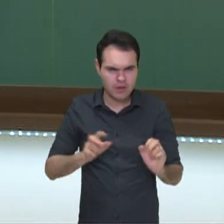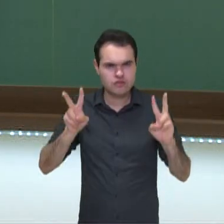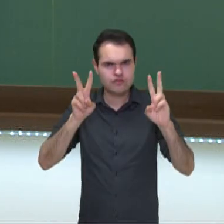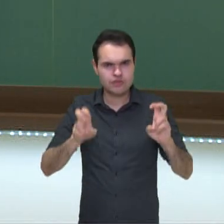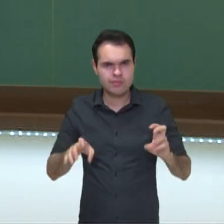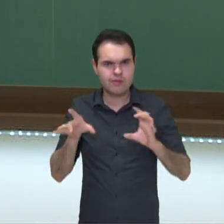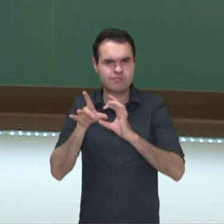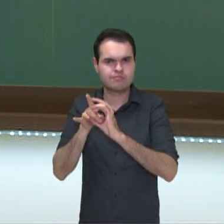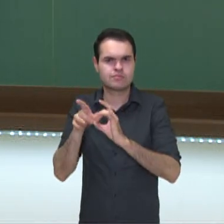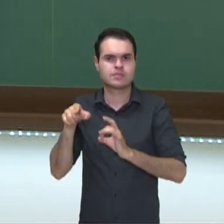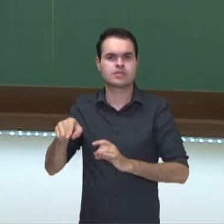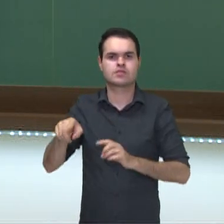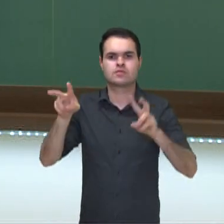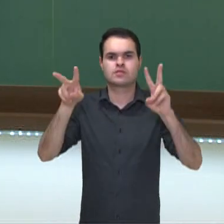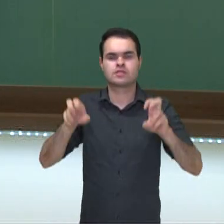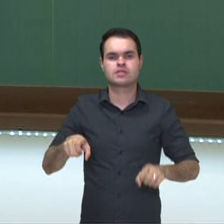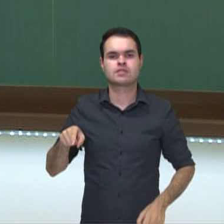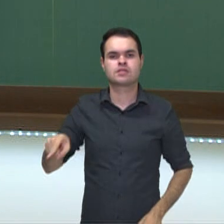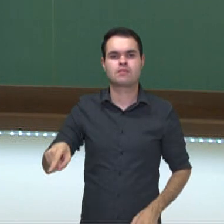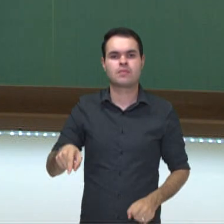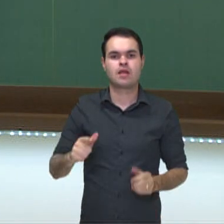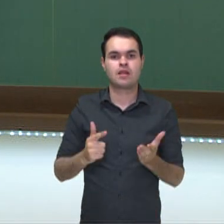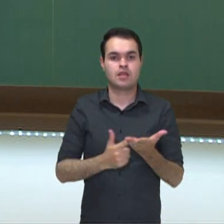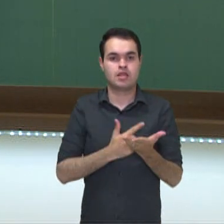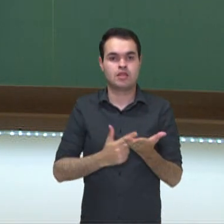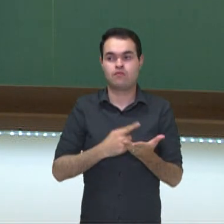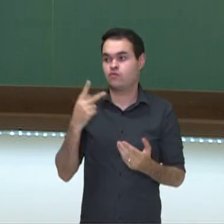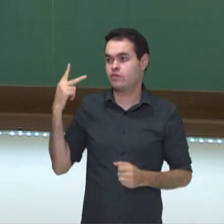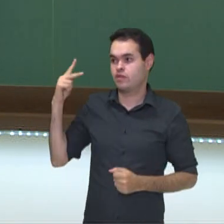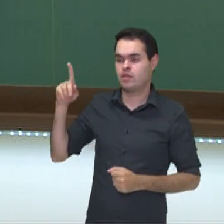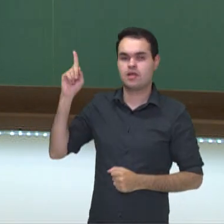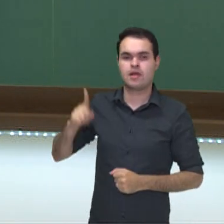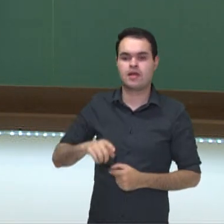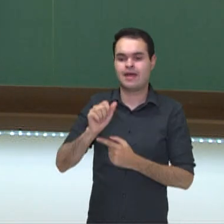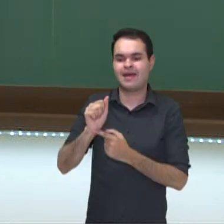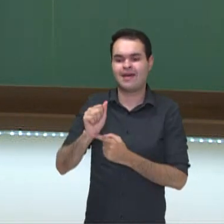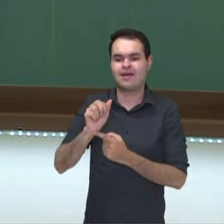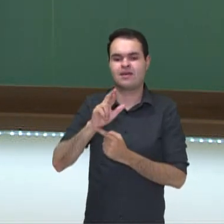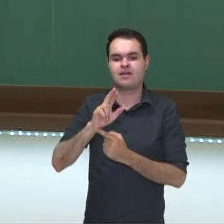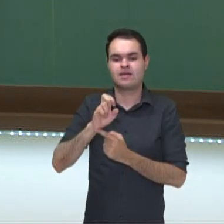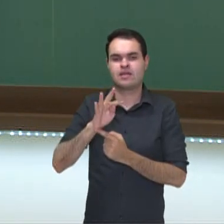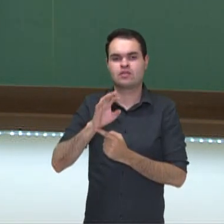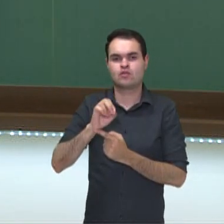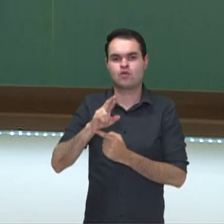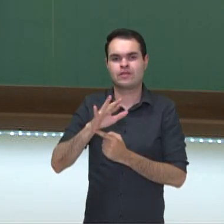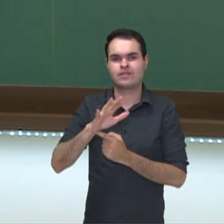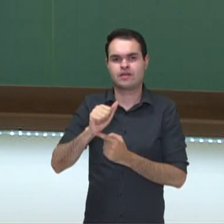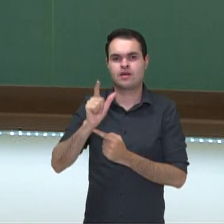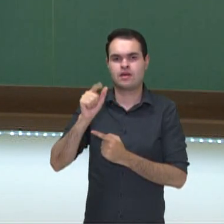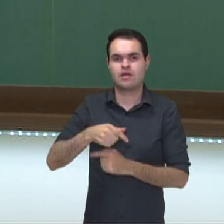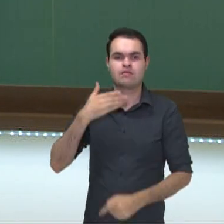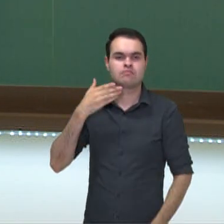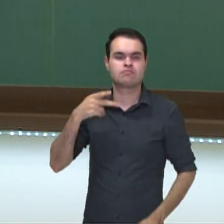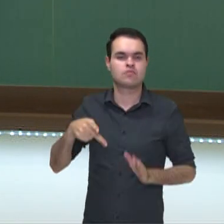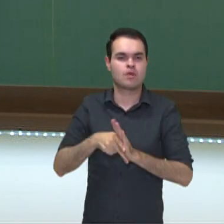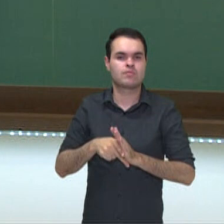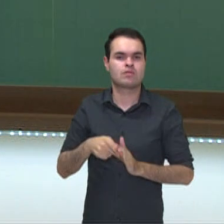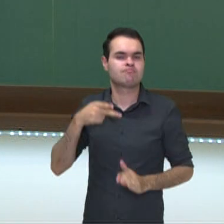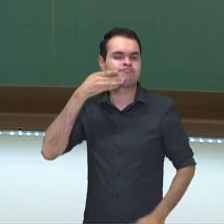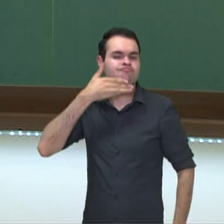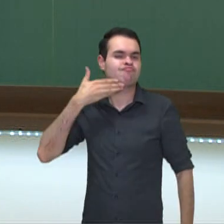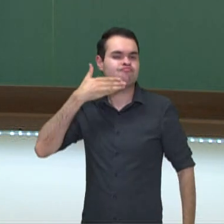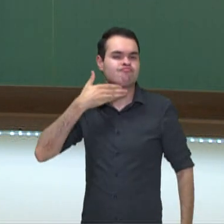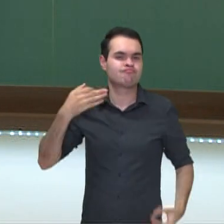tema. Dentre eles, o livro A Retórica. Então, nesse livro, o Aristóteles está comentando justamente sobre